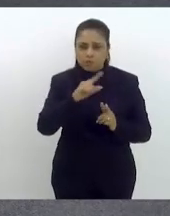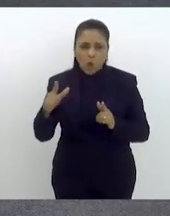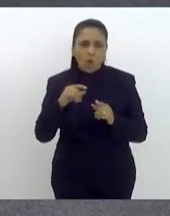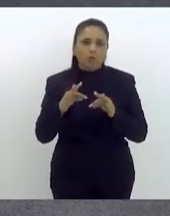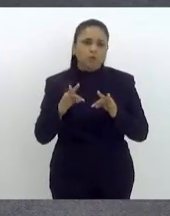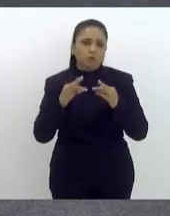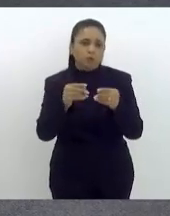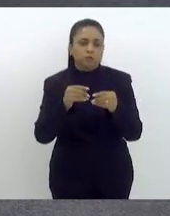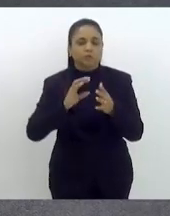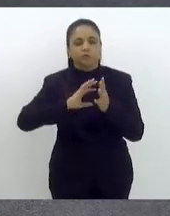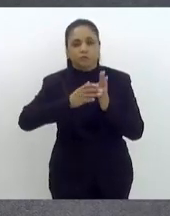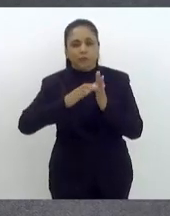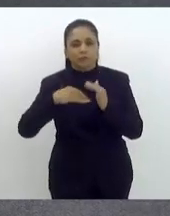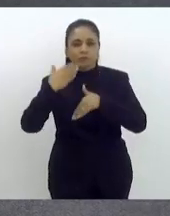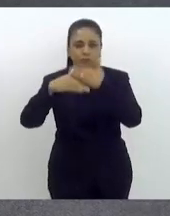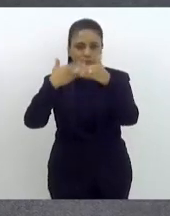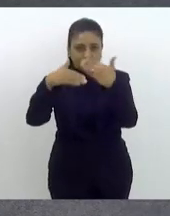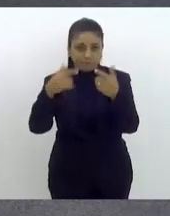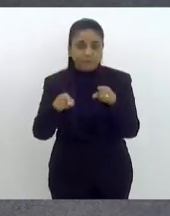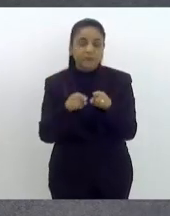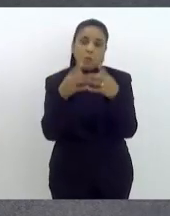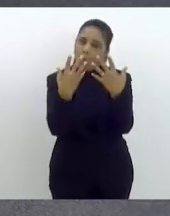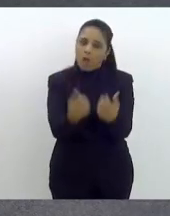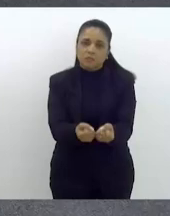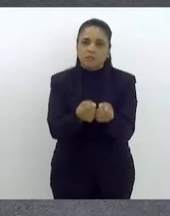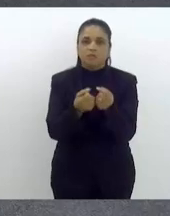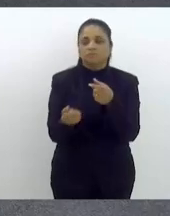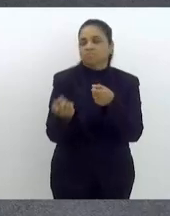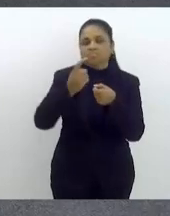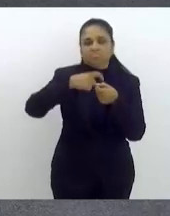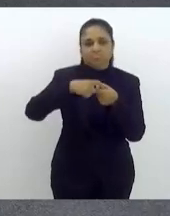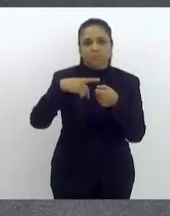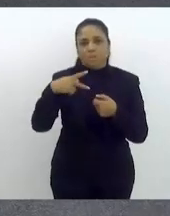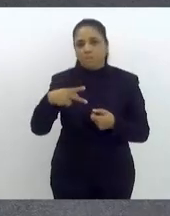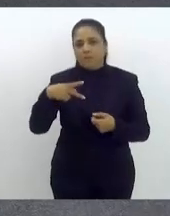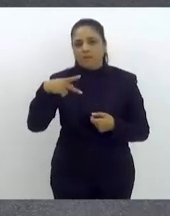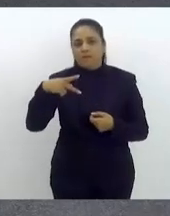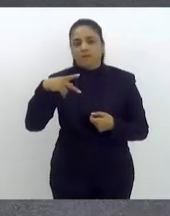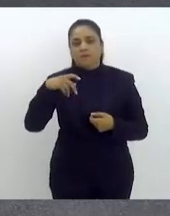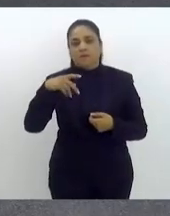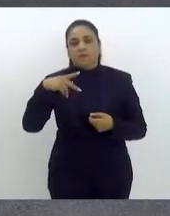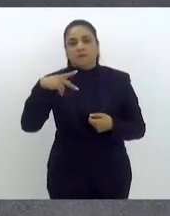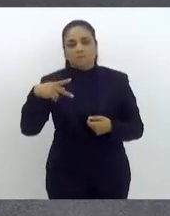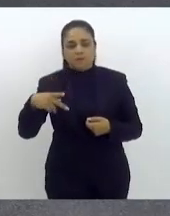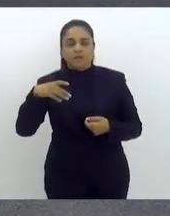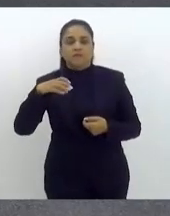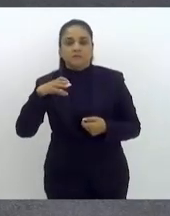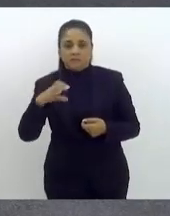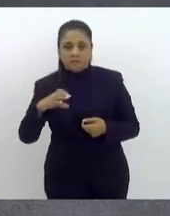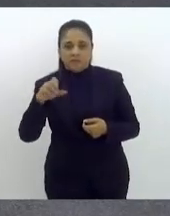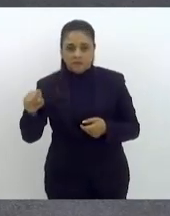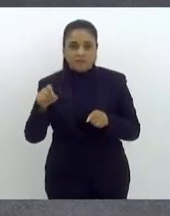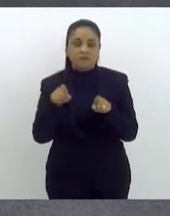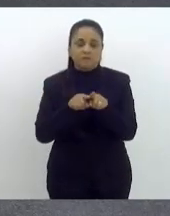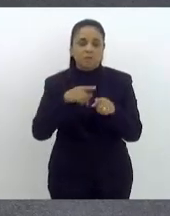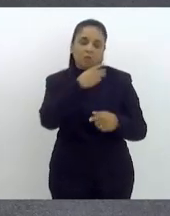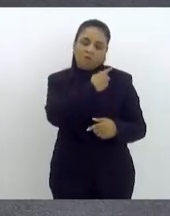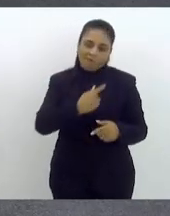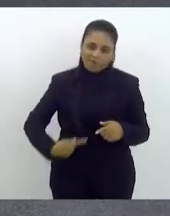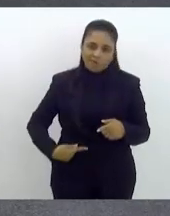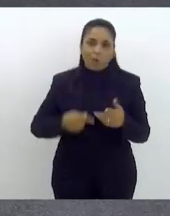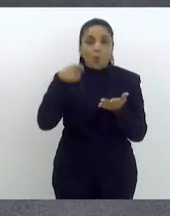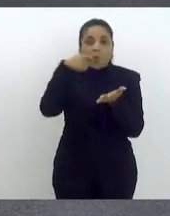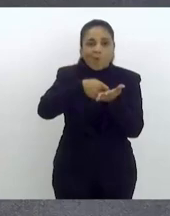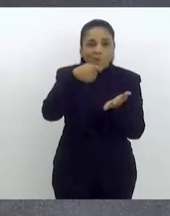progressistas pra que a gente não aceite retrocesso no pccs e para que o governador cumpra o piso Nacional do